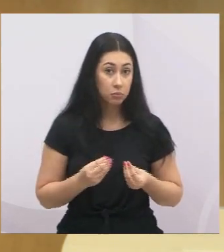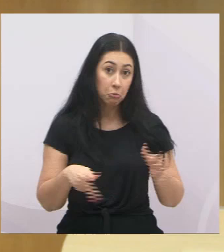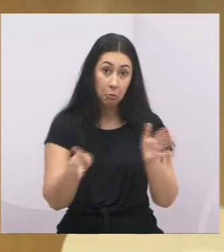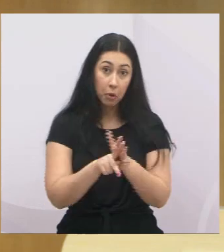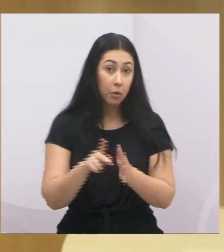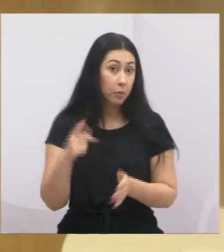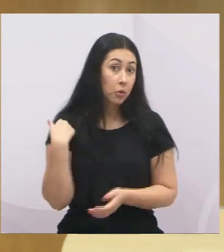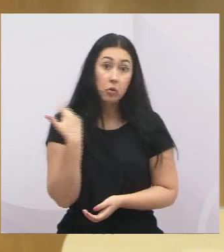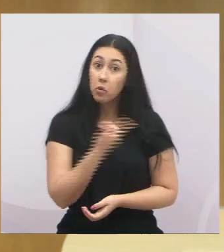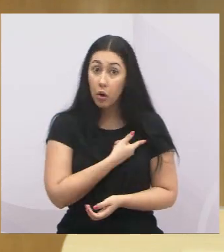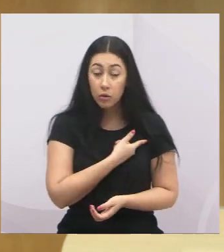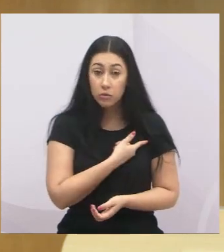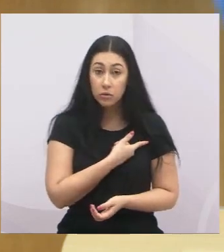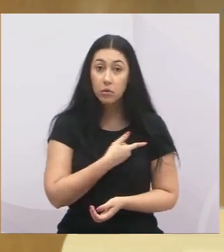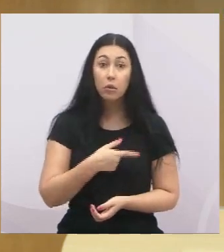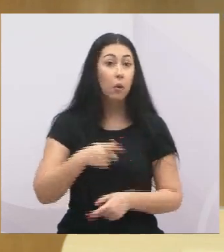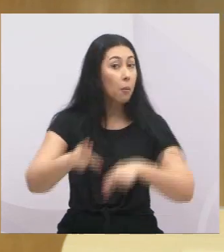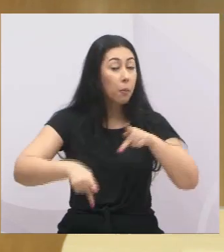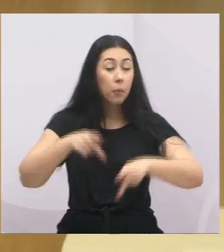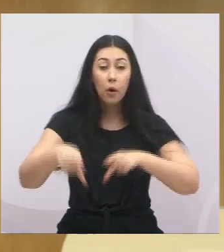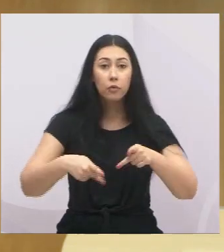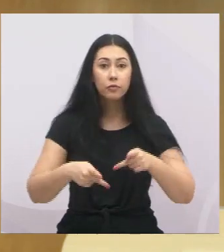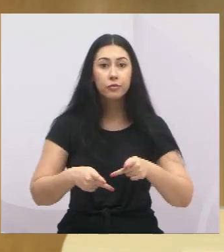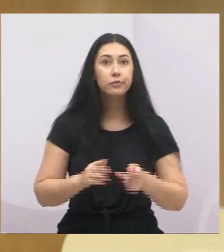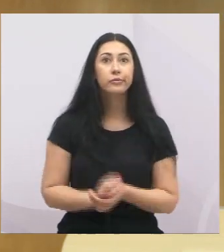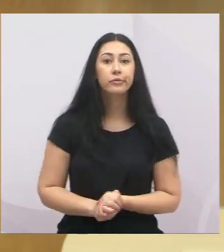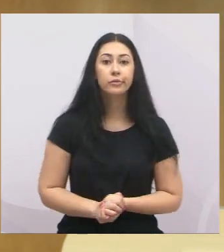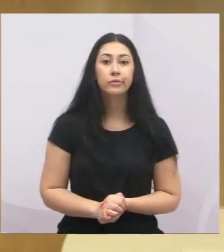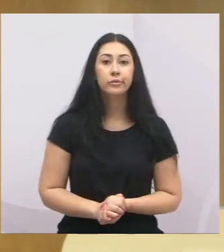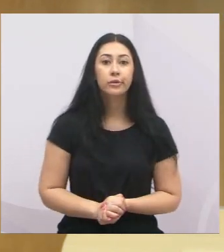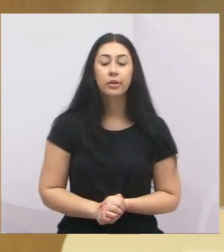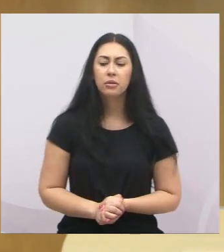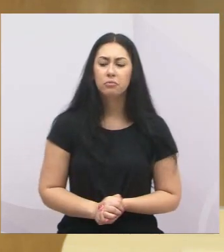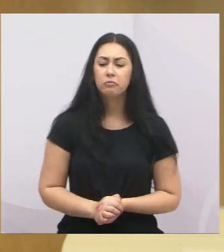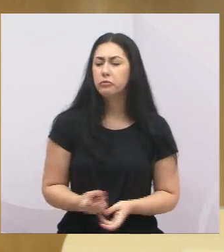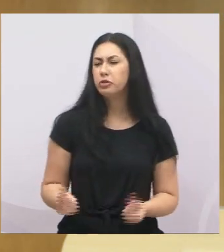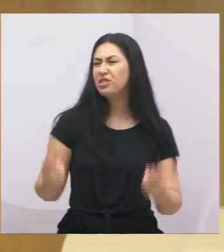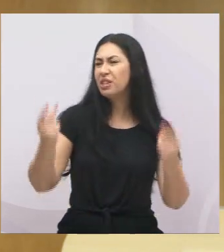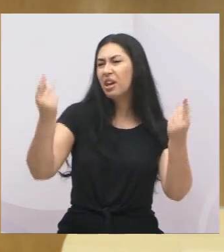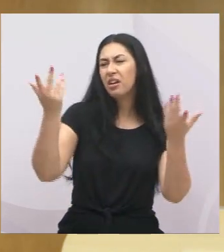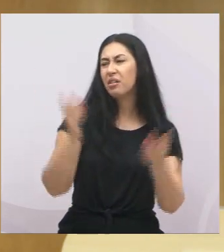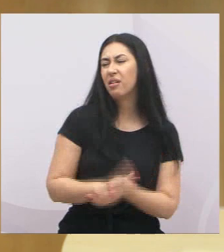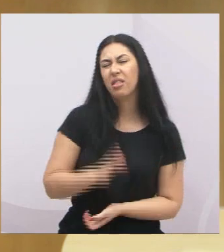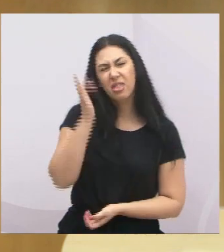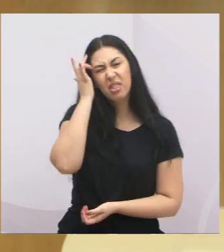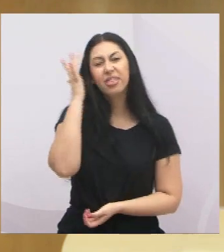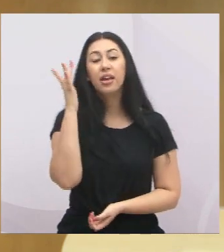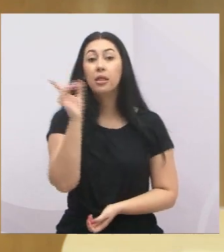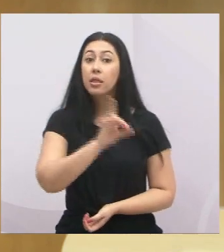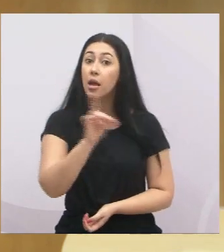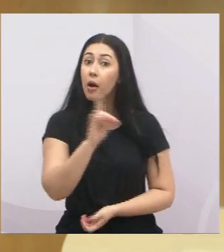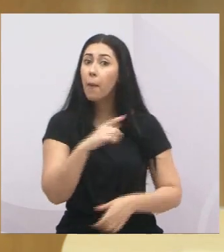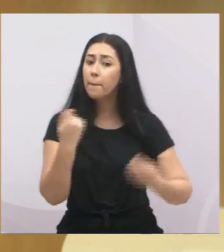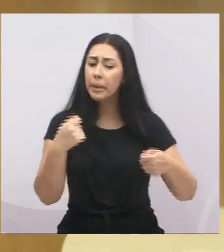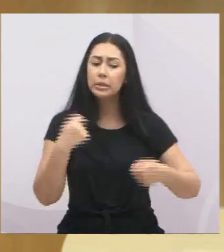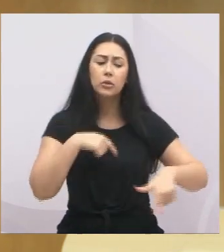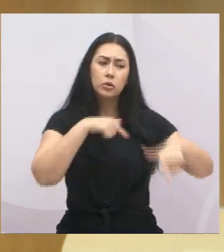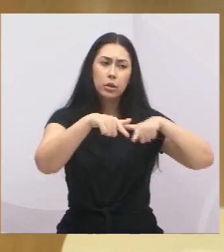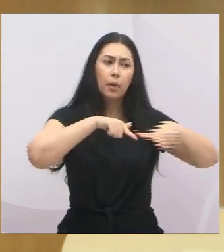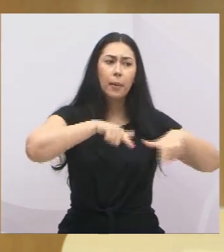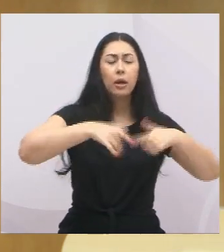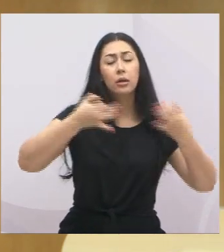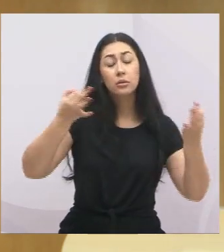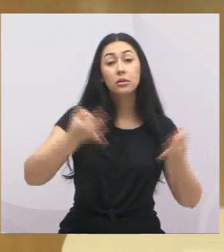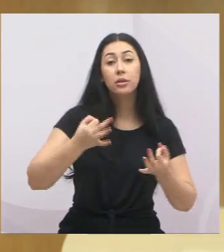nosso, é da população, não é um dinheiro que caiu do céu, é dinheiro que poderia fazer-se o serviço bem feito. Mas